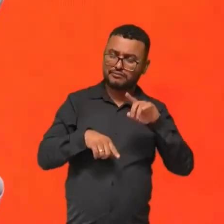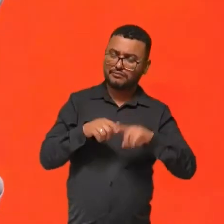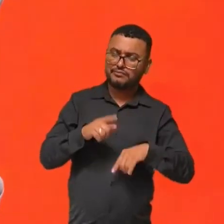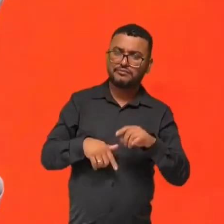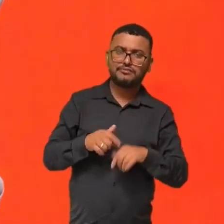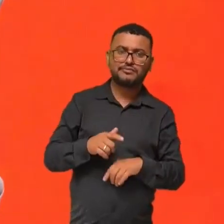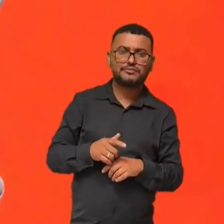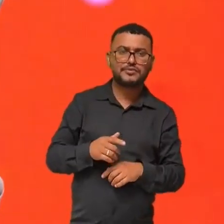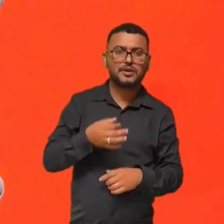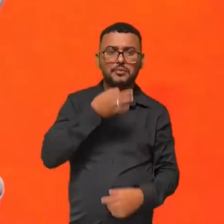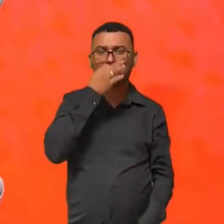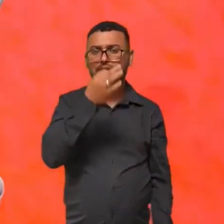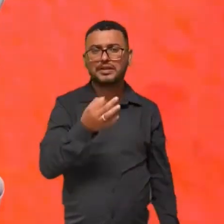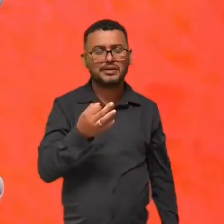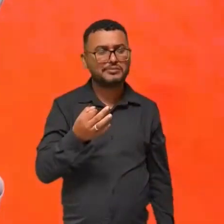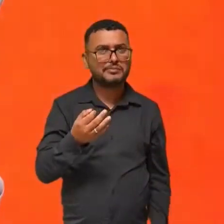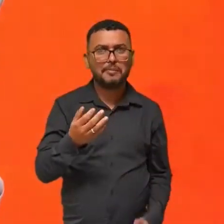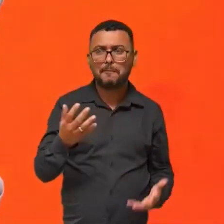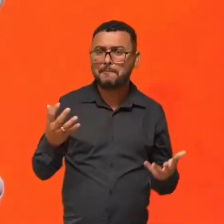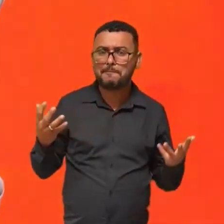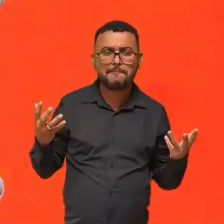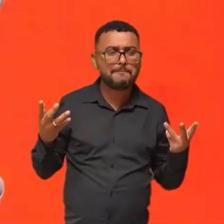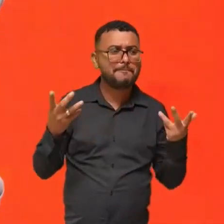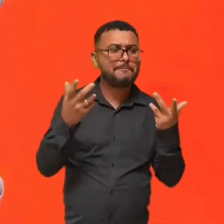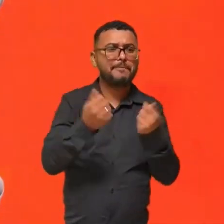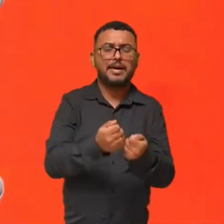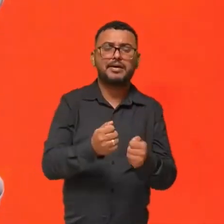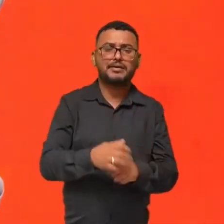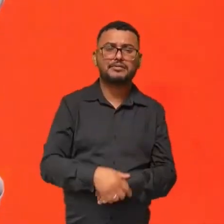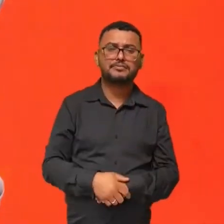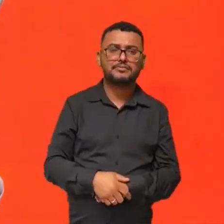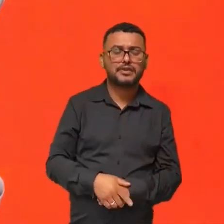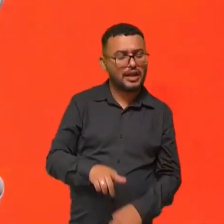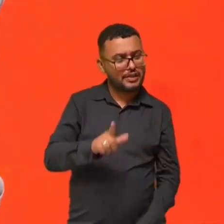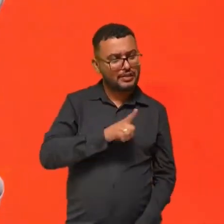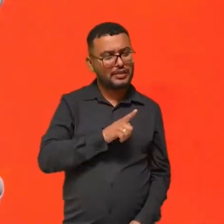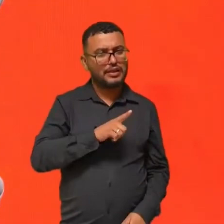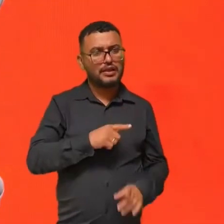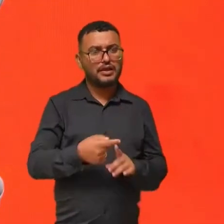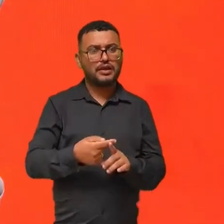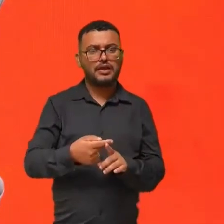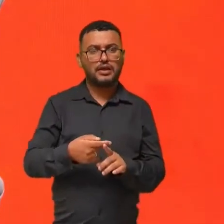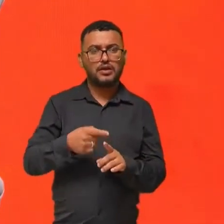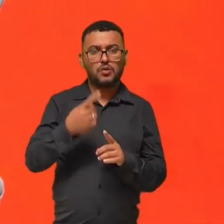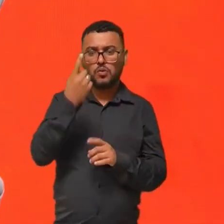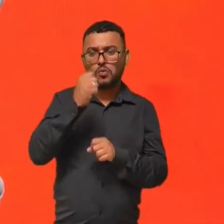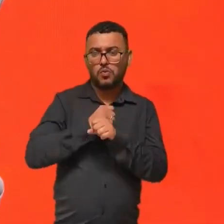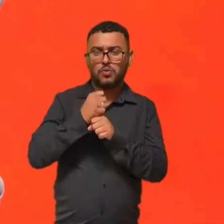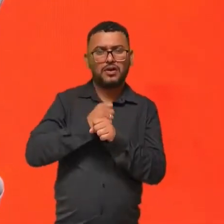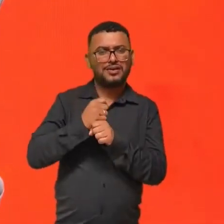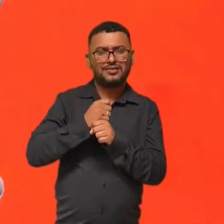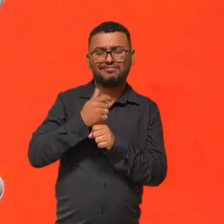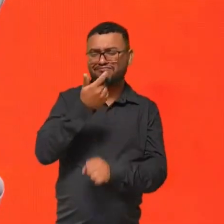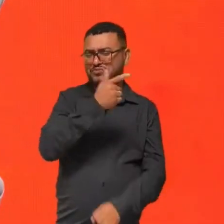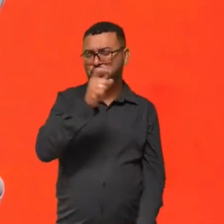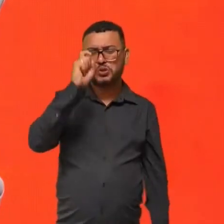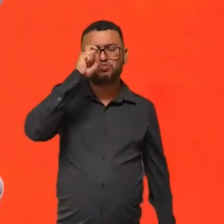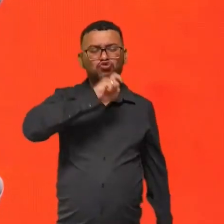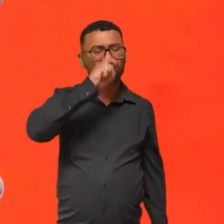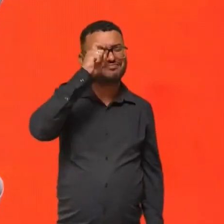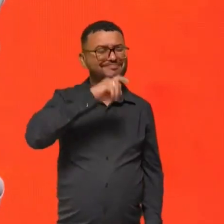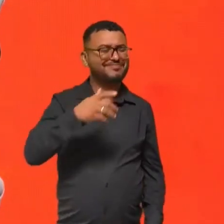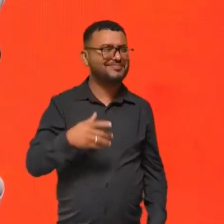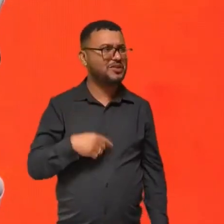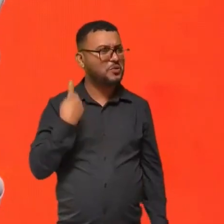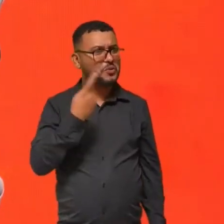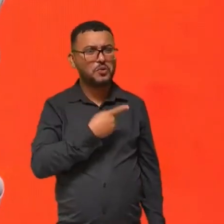incríveis. Aqui, tudo que foi falado durante um ano não era verdade, não fazia sentido, e a gente nunca falou nada, porque a comunicação